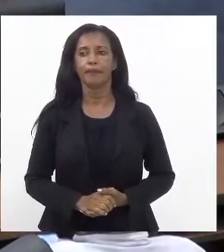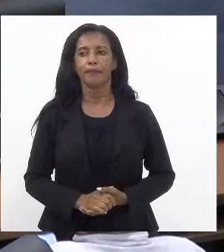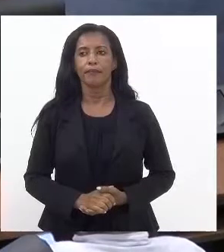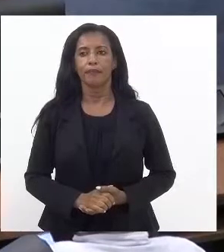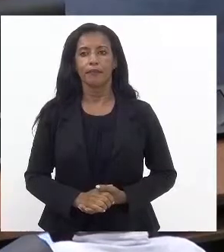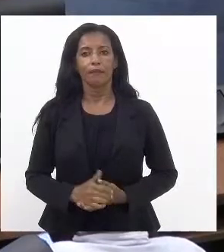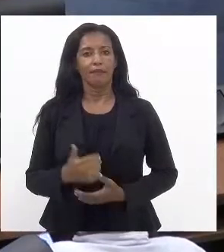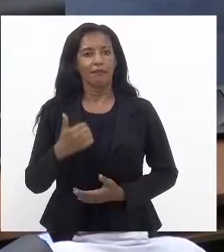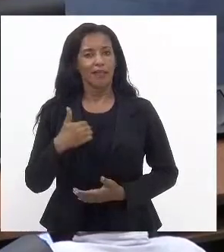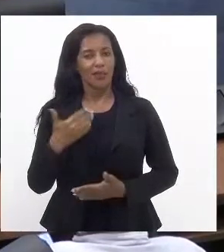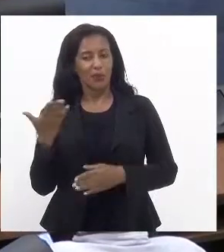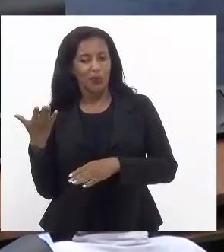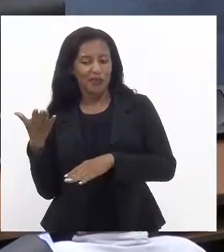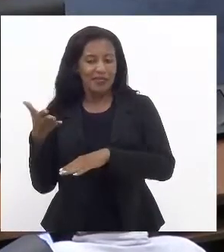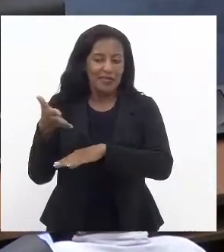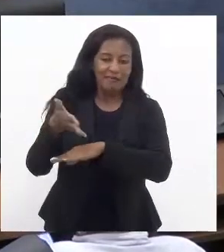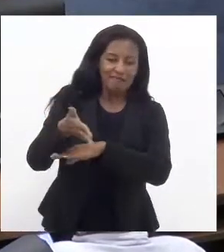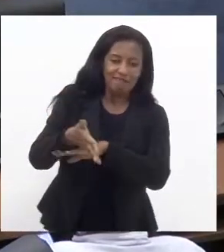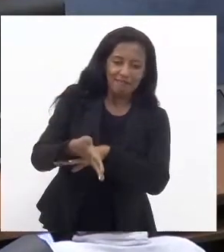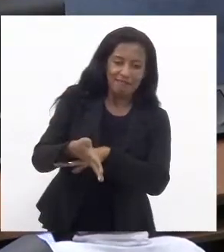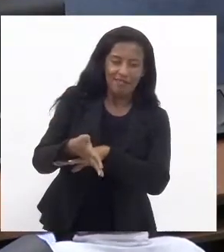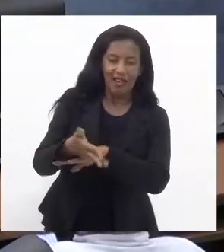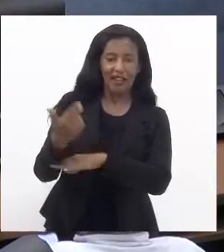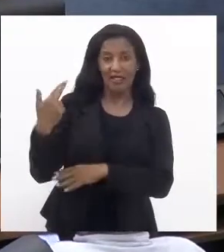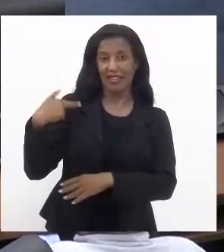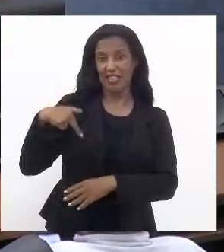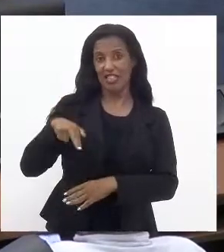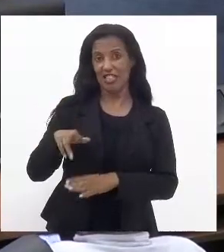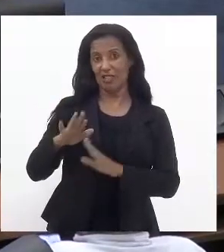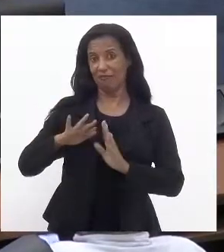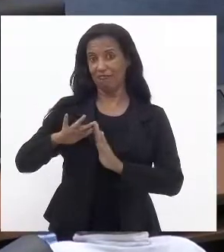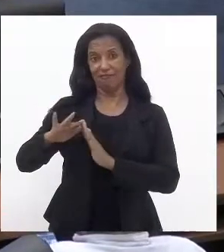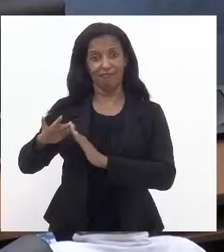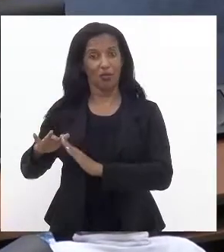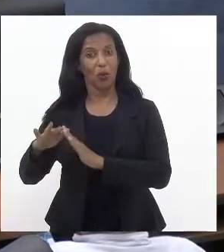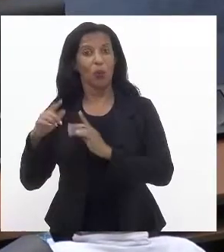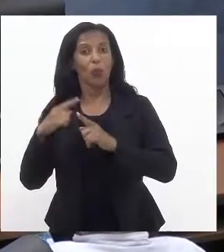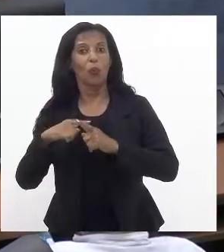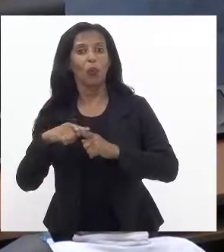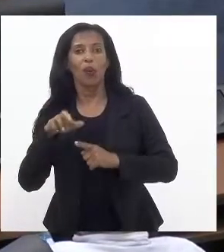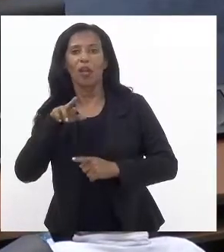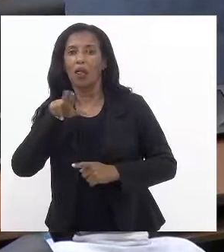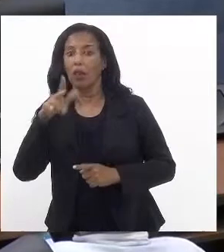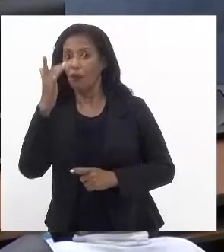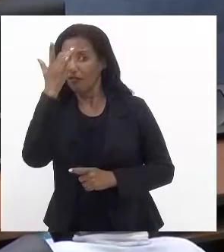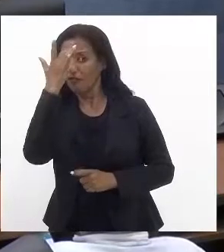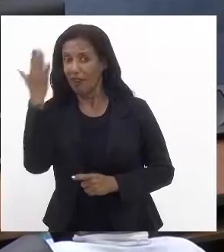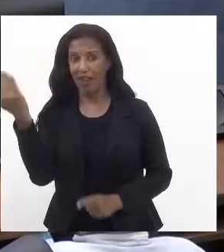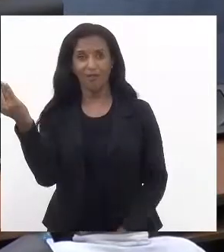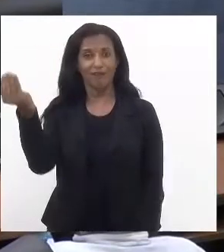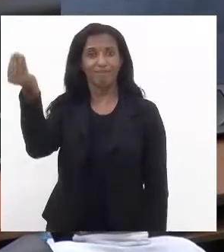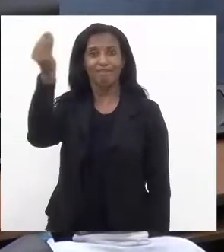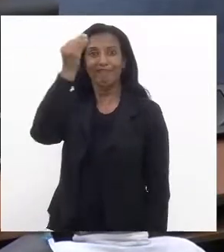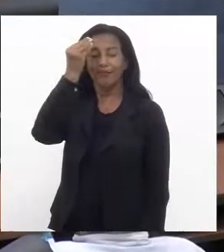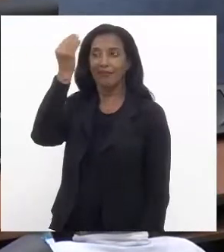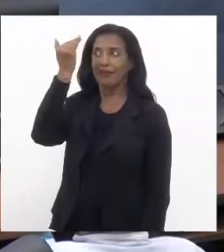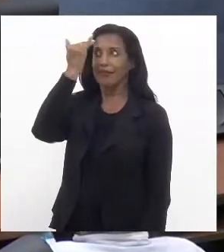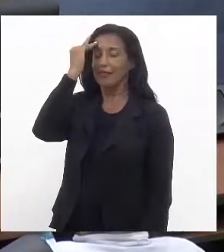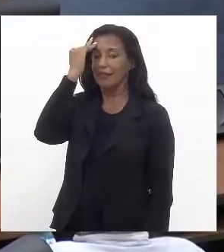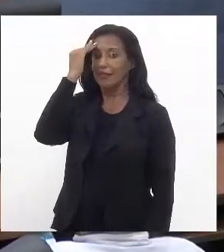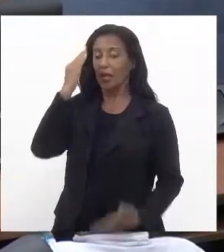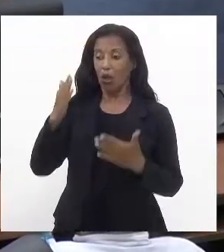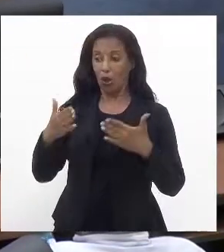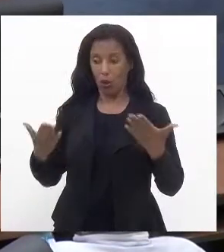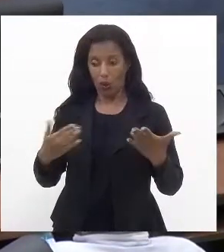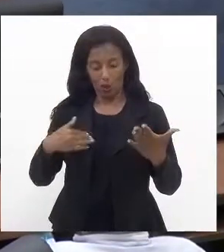Eu não quis entrar muito nessa questão religiosa, porque não é muito fácil entender. Ali que eu comecei a ler e